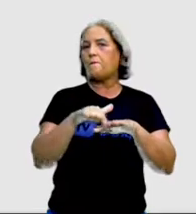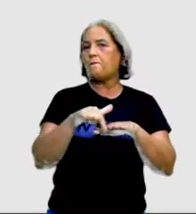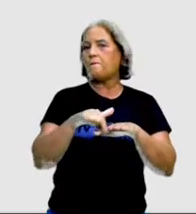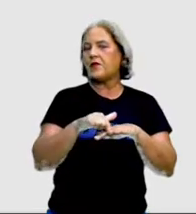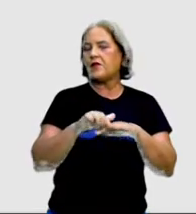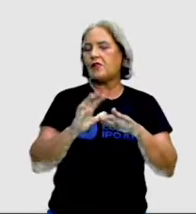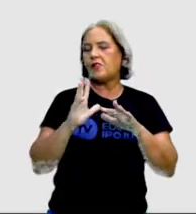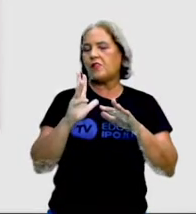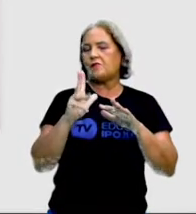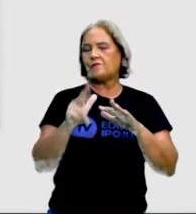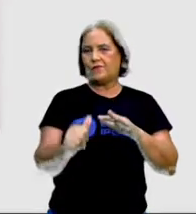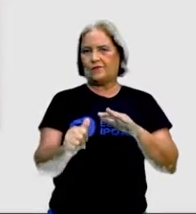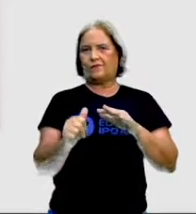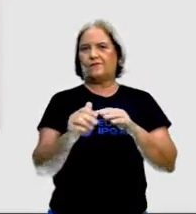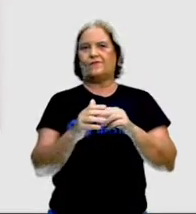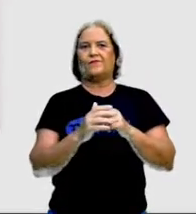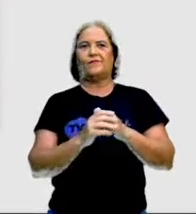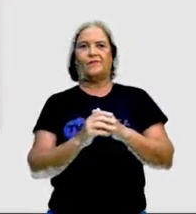pés.